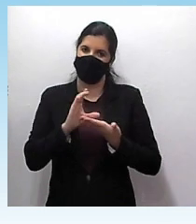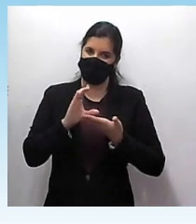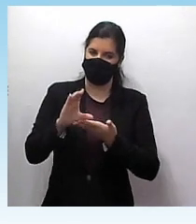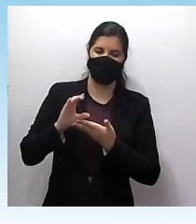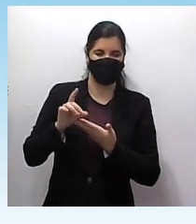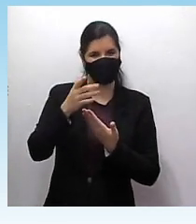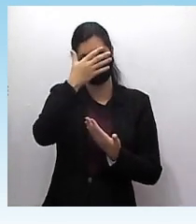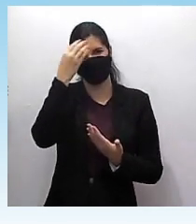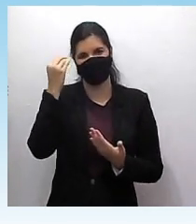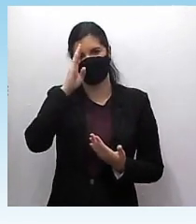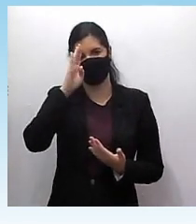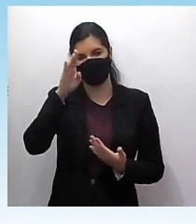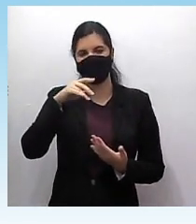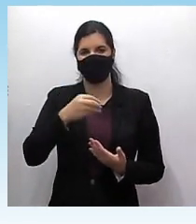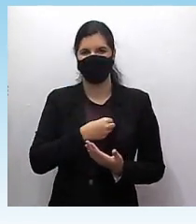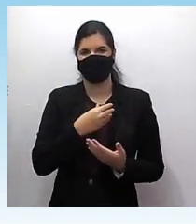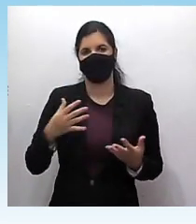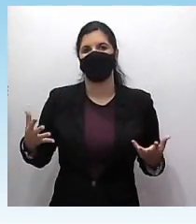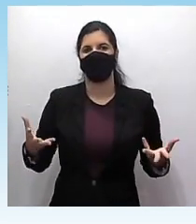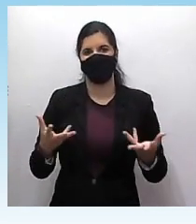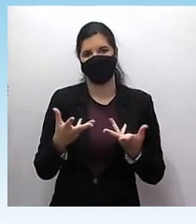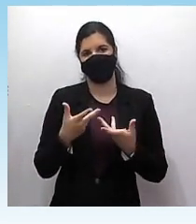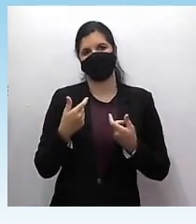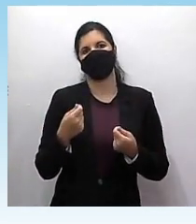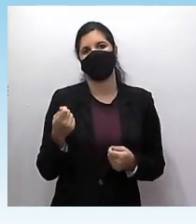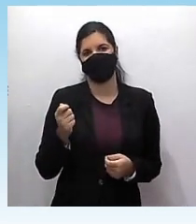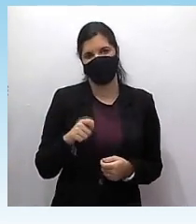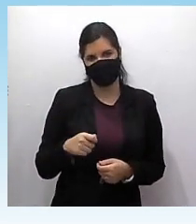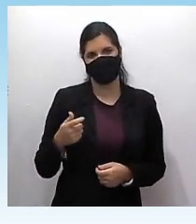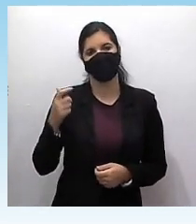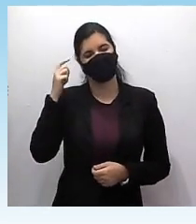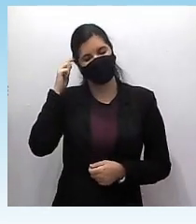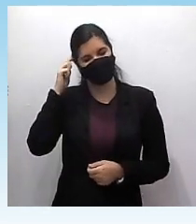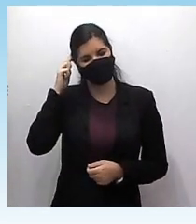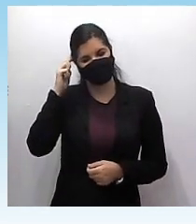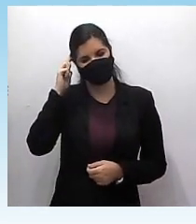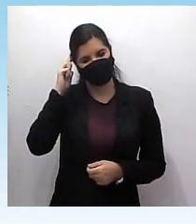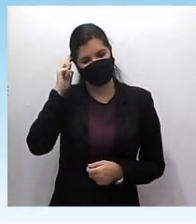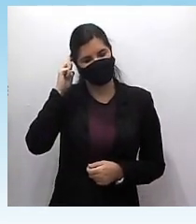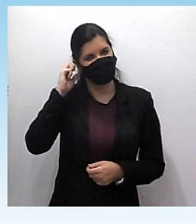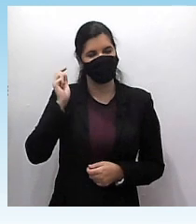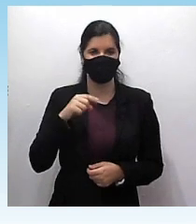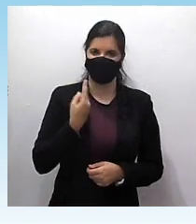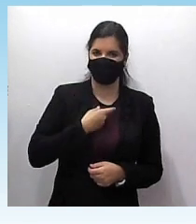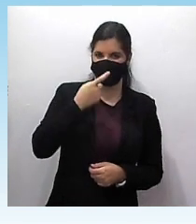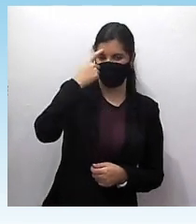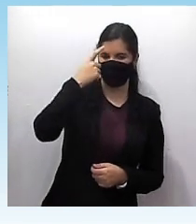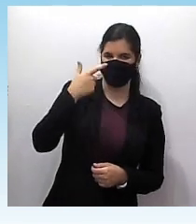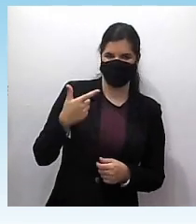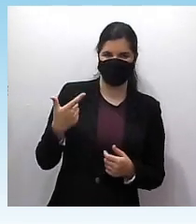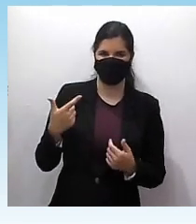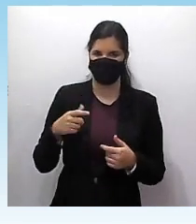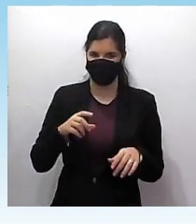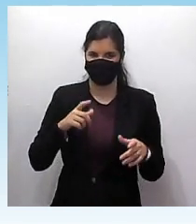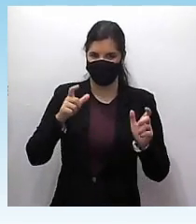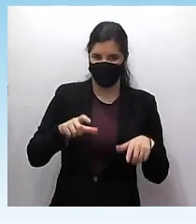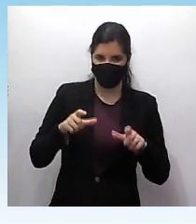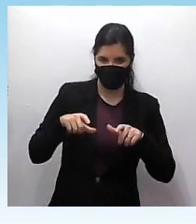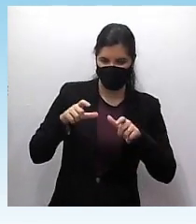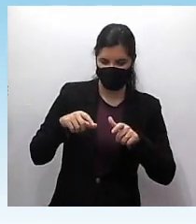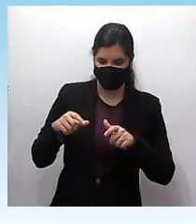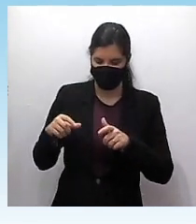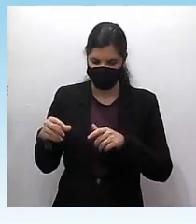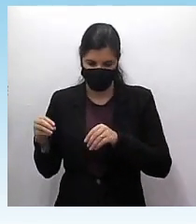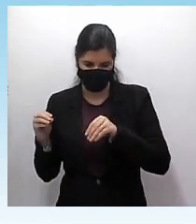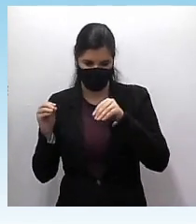e esquece o principal, que é o custo-benefício, é a qualidade de vida, né? A gente às vezes está lá sofrendo, atravessando uma fronteira ilegal para entrar nos